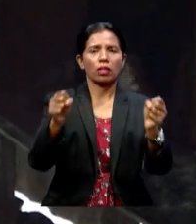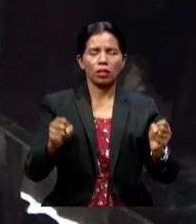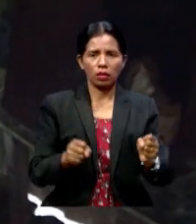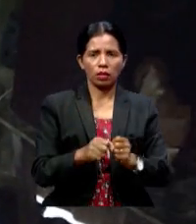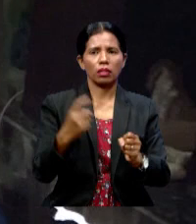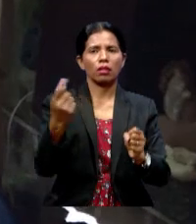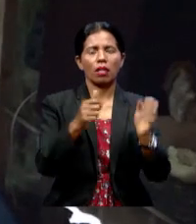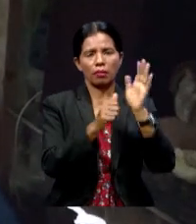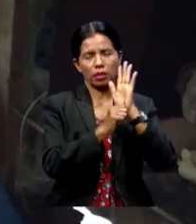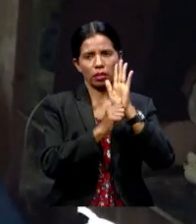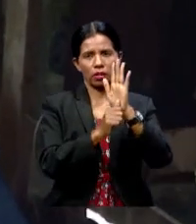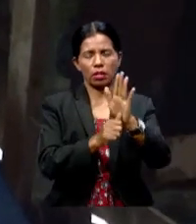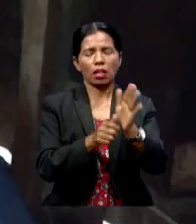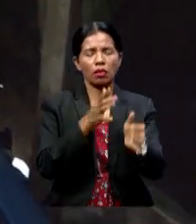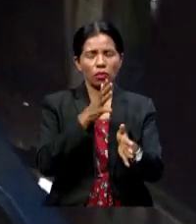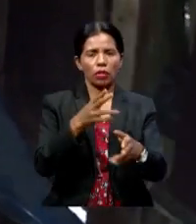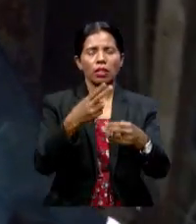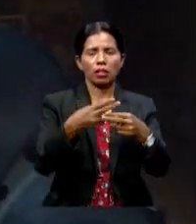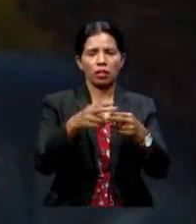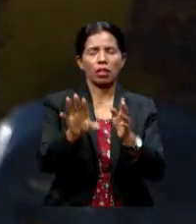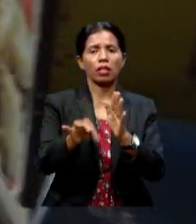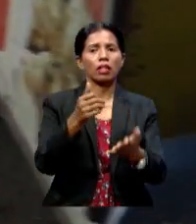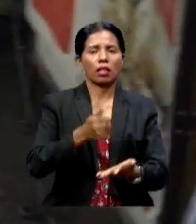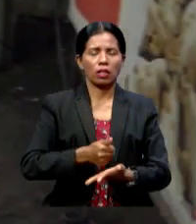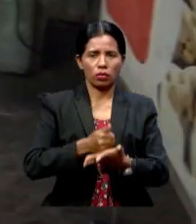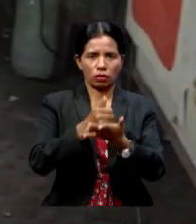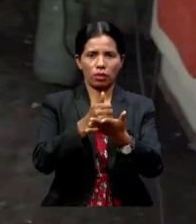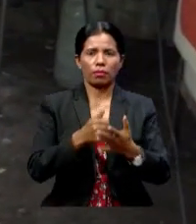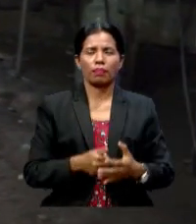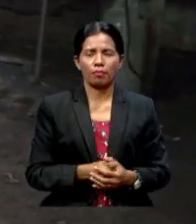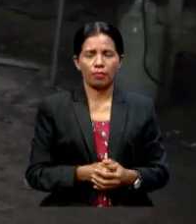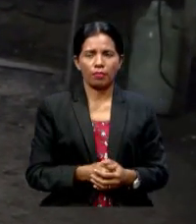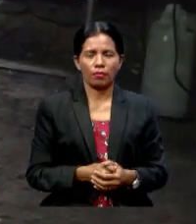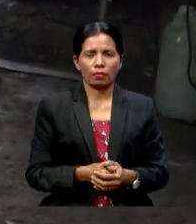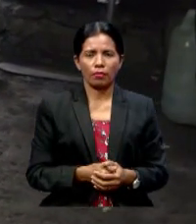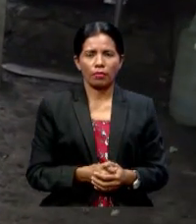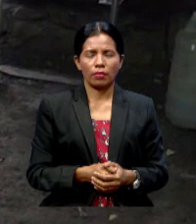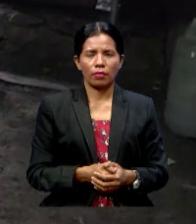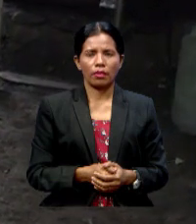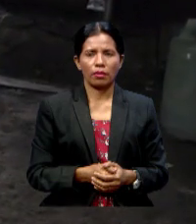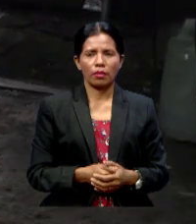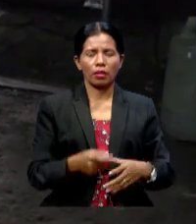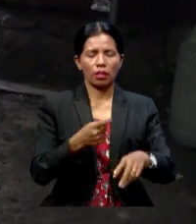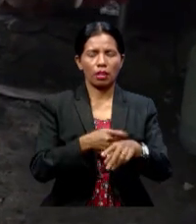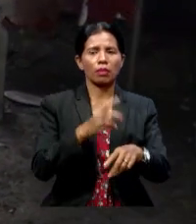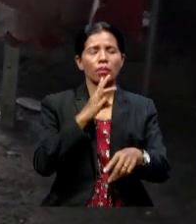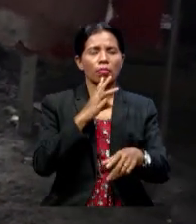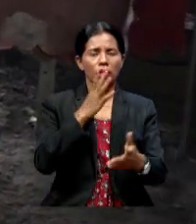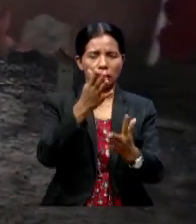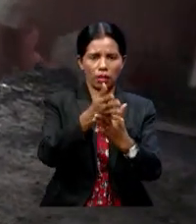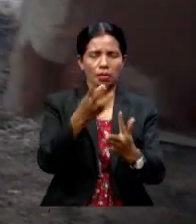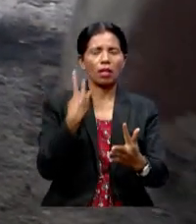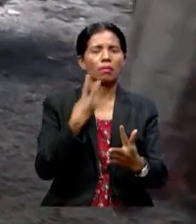sempre apresenta a Volaurinda e Naran, o de retan apoio a Sirané. Nesse momento, nene be tama a minha uma nema,